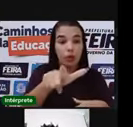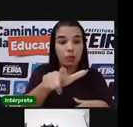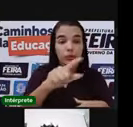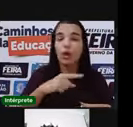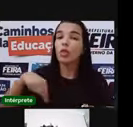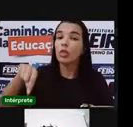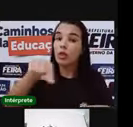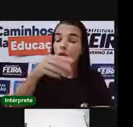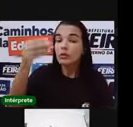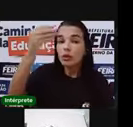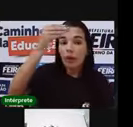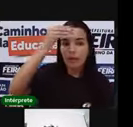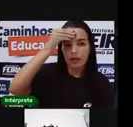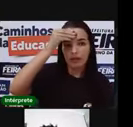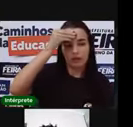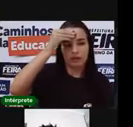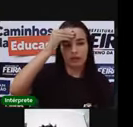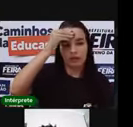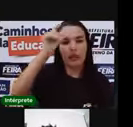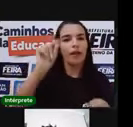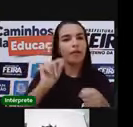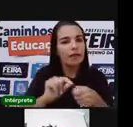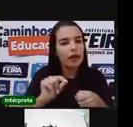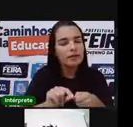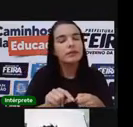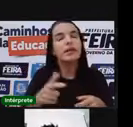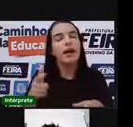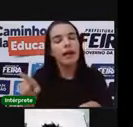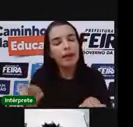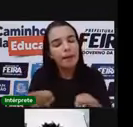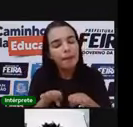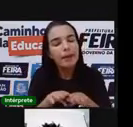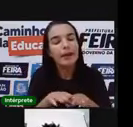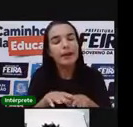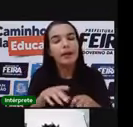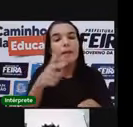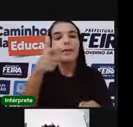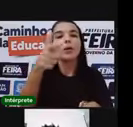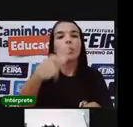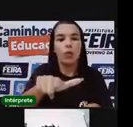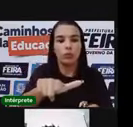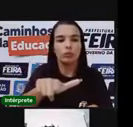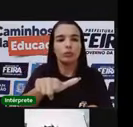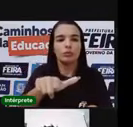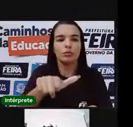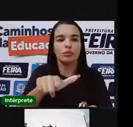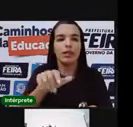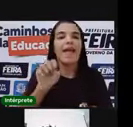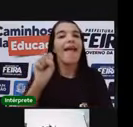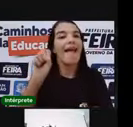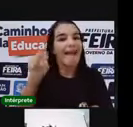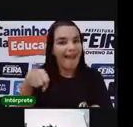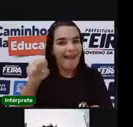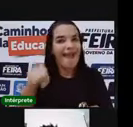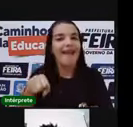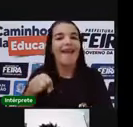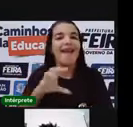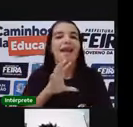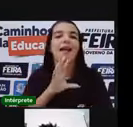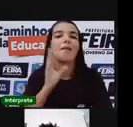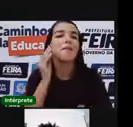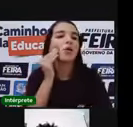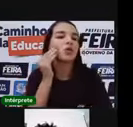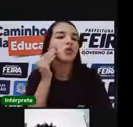é? Pelo outro, fazer pelo outro também é ser